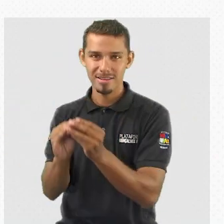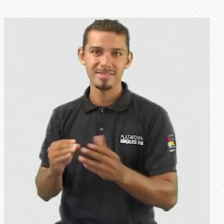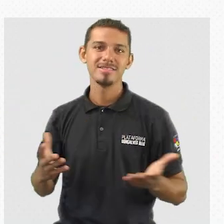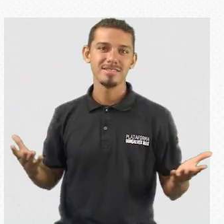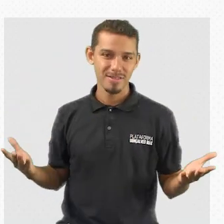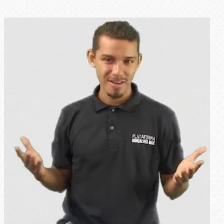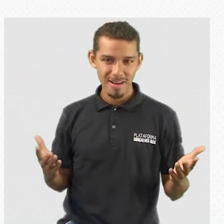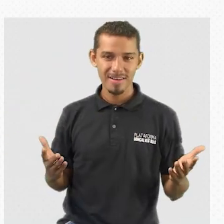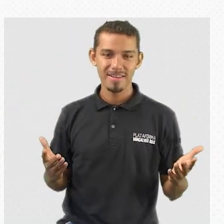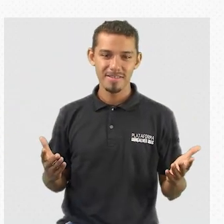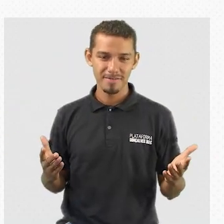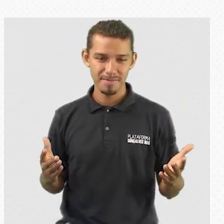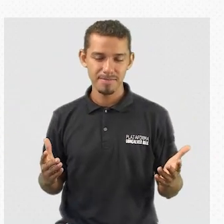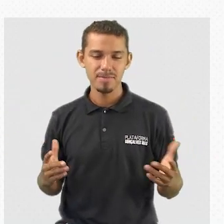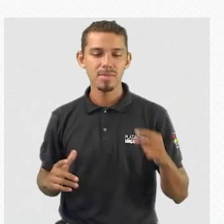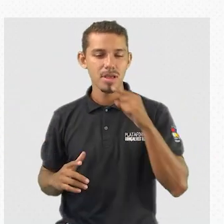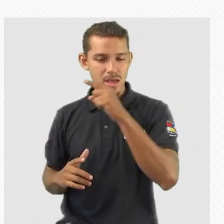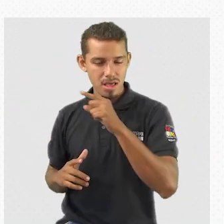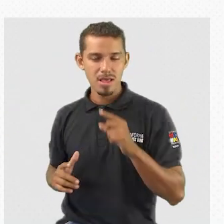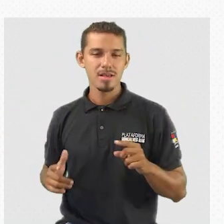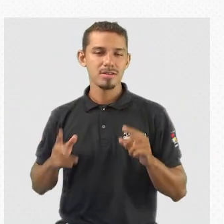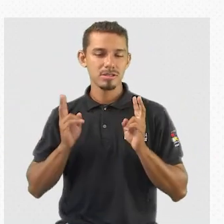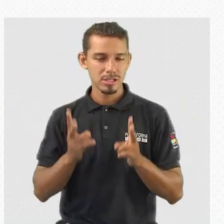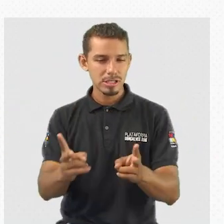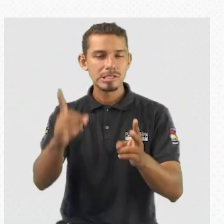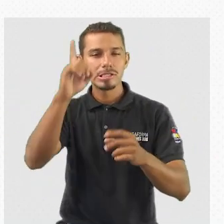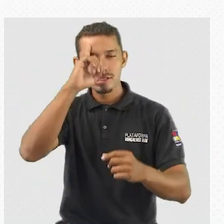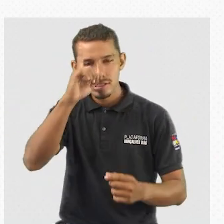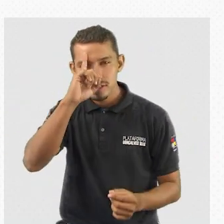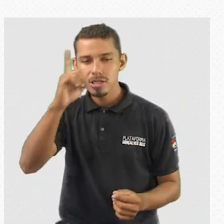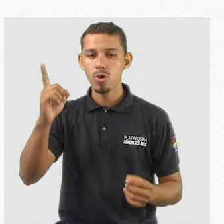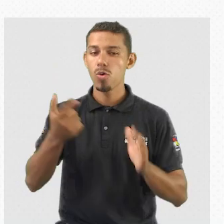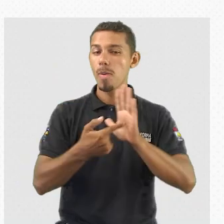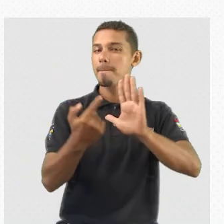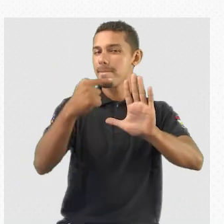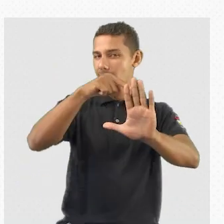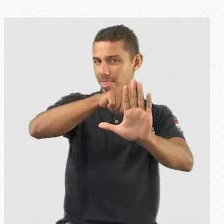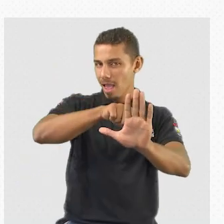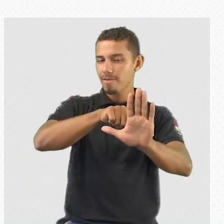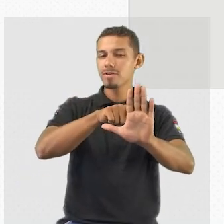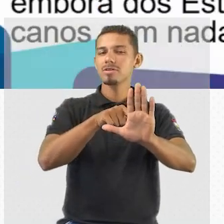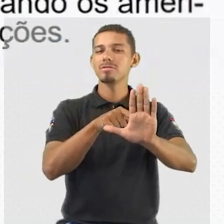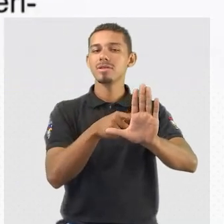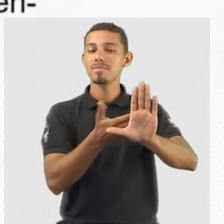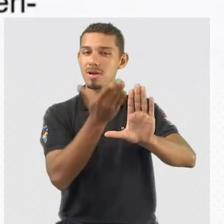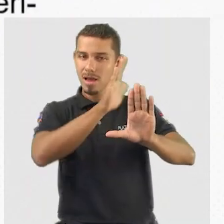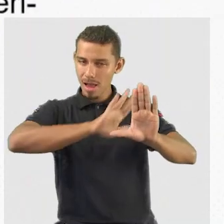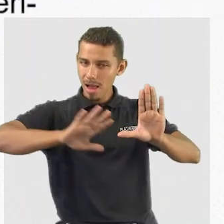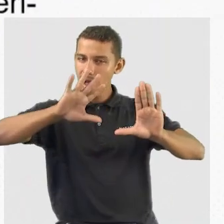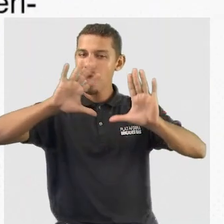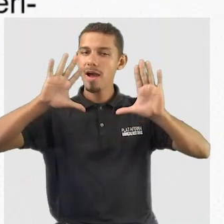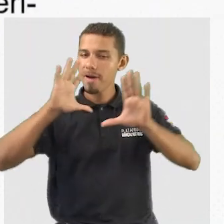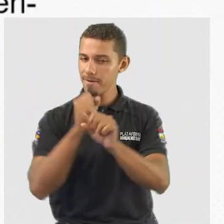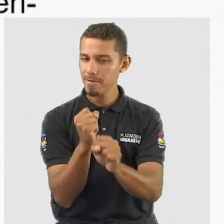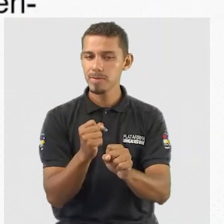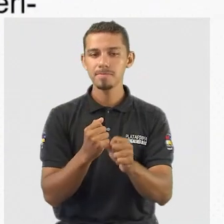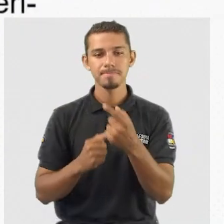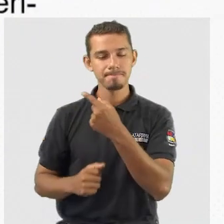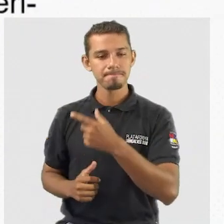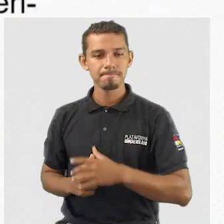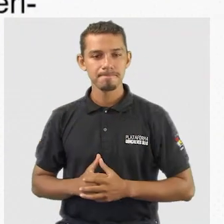felicidade. E aí, a gente lida o tempo todo aí no nosso cotidiano com metáforas para se referir a várias coisas,